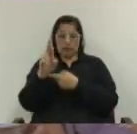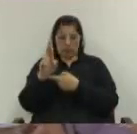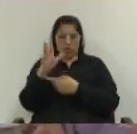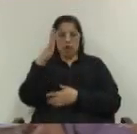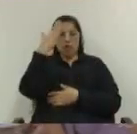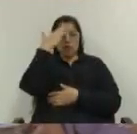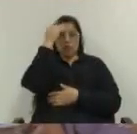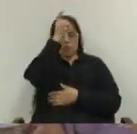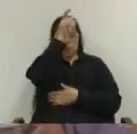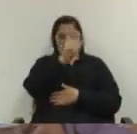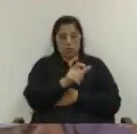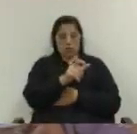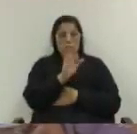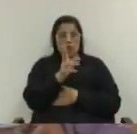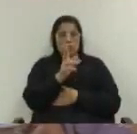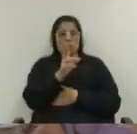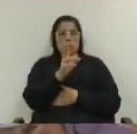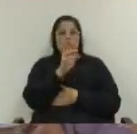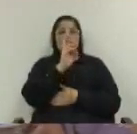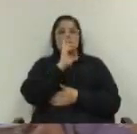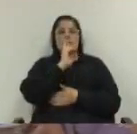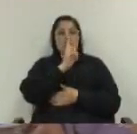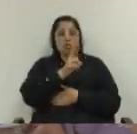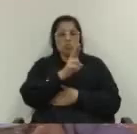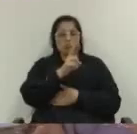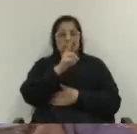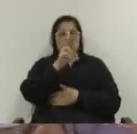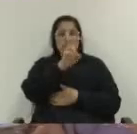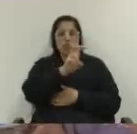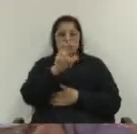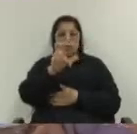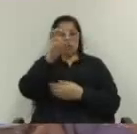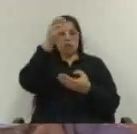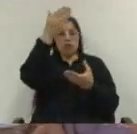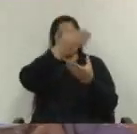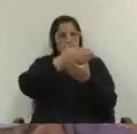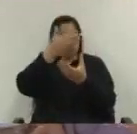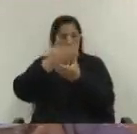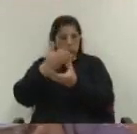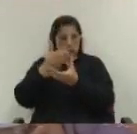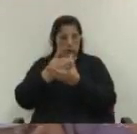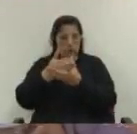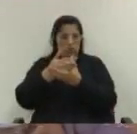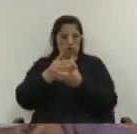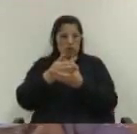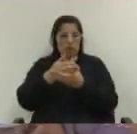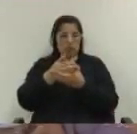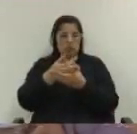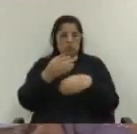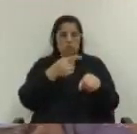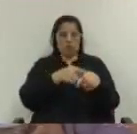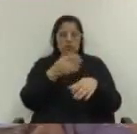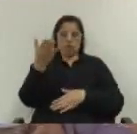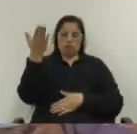55 processos por desobediência da lei, quando este foi prefeito no município de São